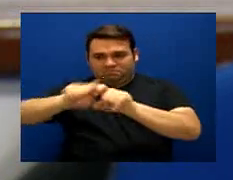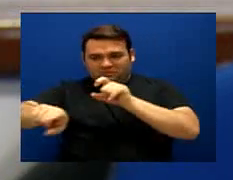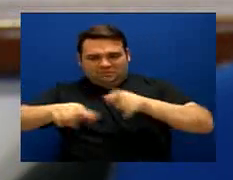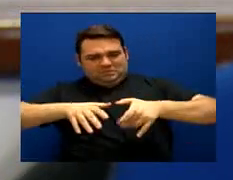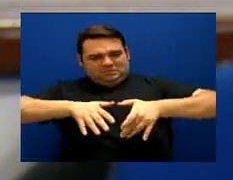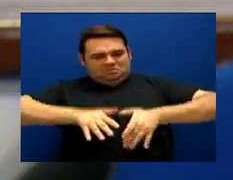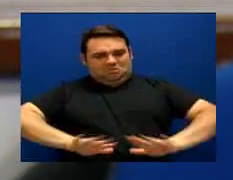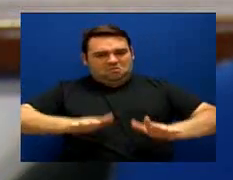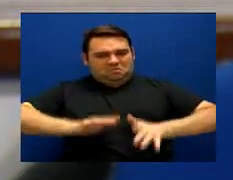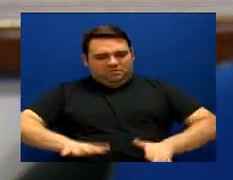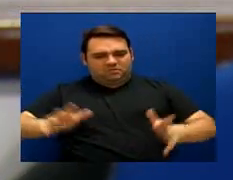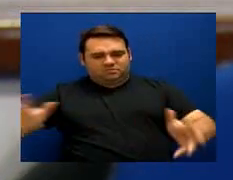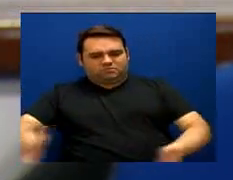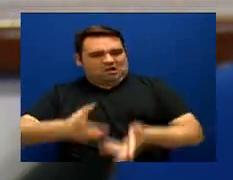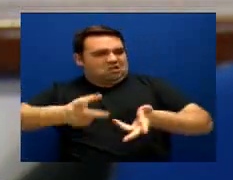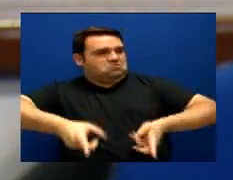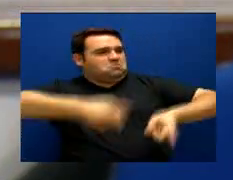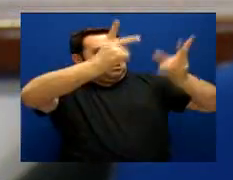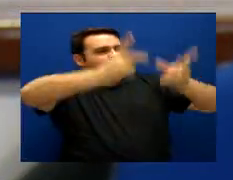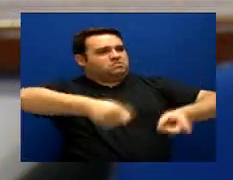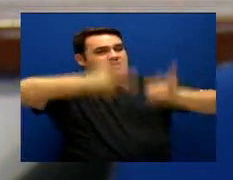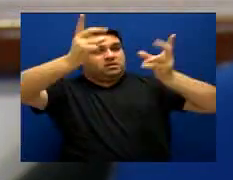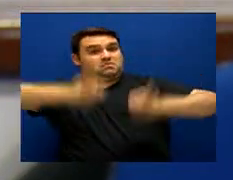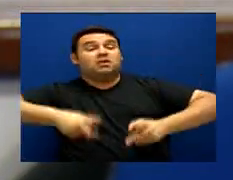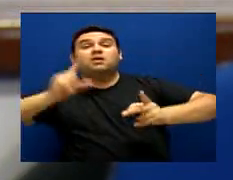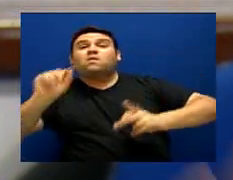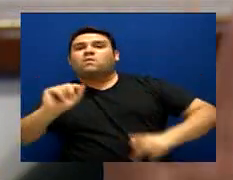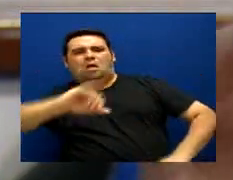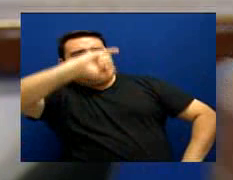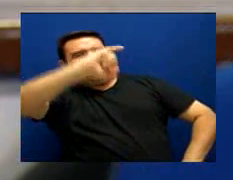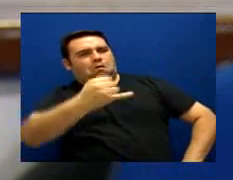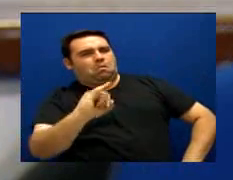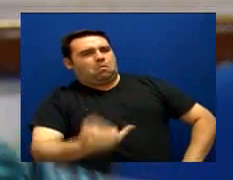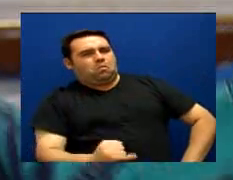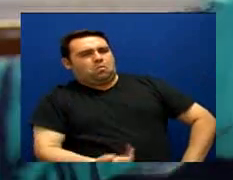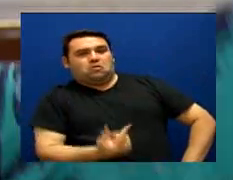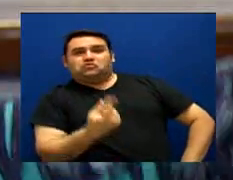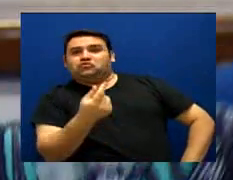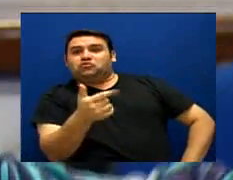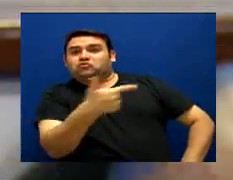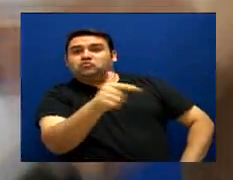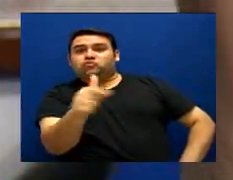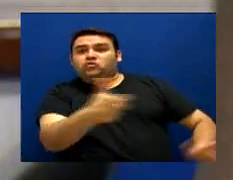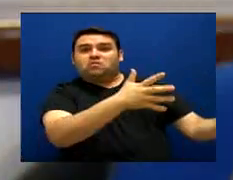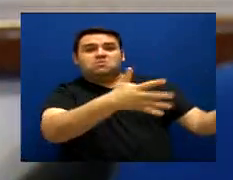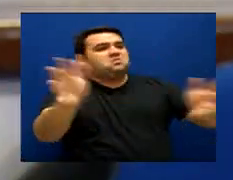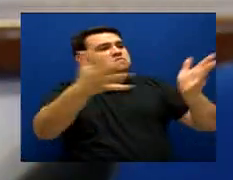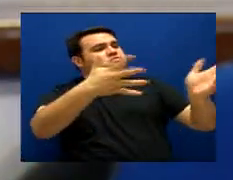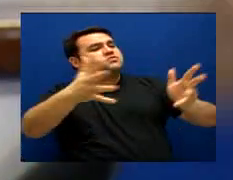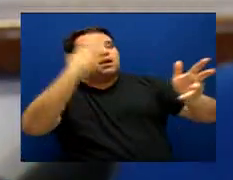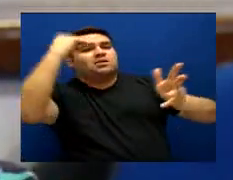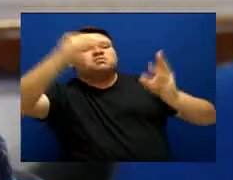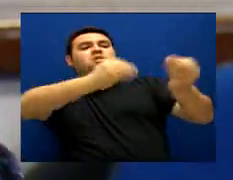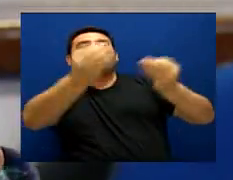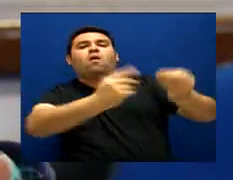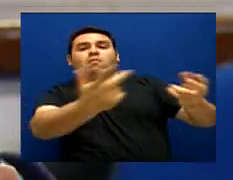e revender, né? É lucro. E não há nenhum acompanhamento